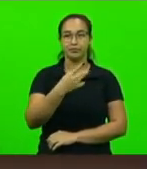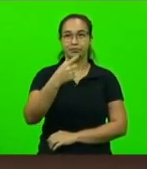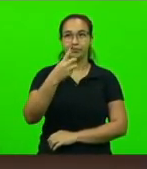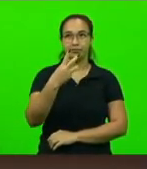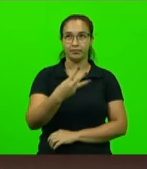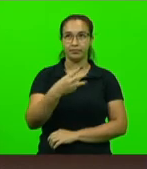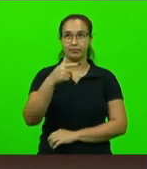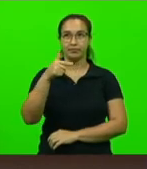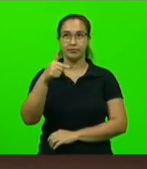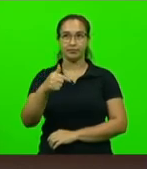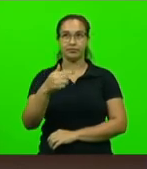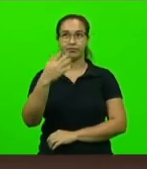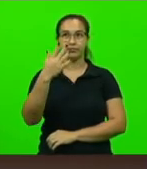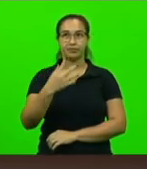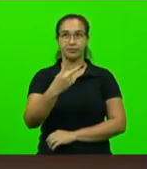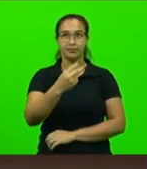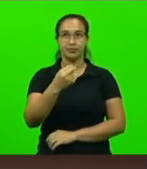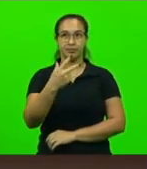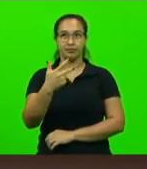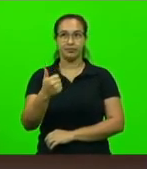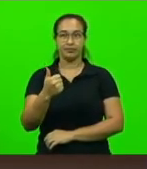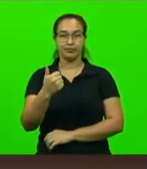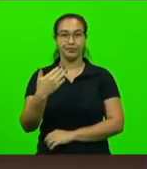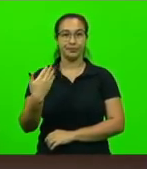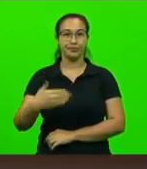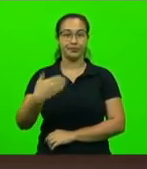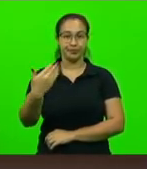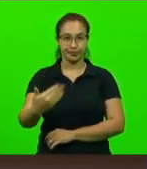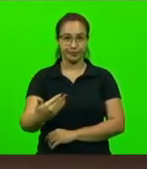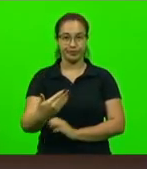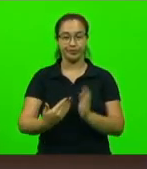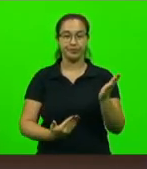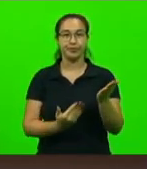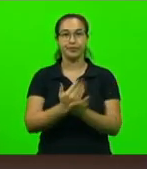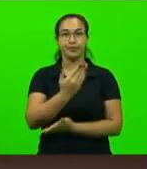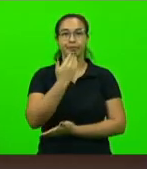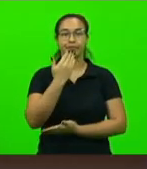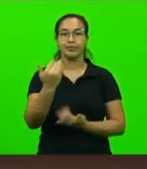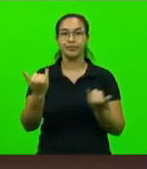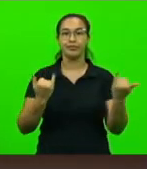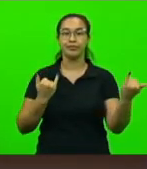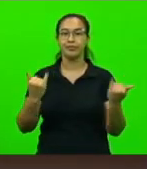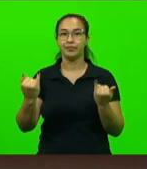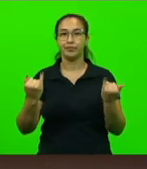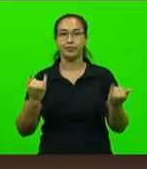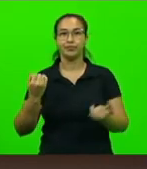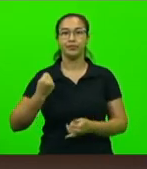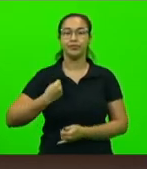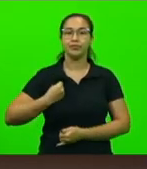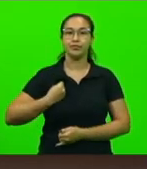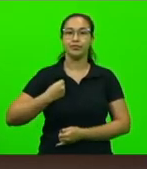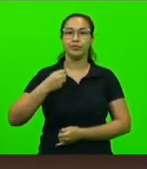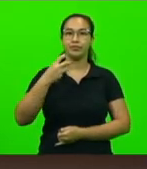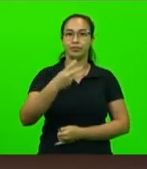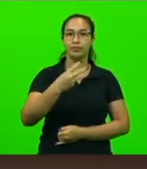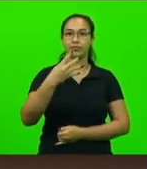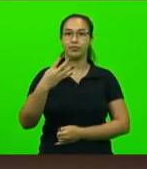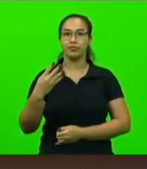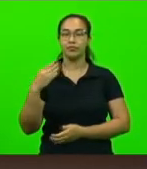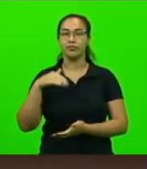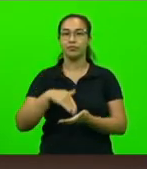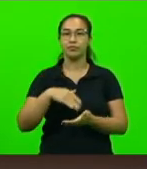437/21. Dando continuidade à ordem do dia, foram aprovados os pedidos de informação números